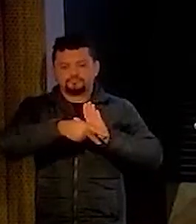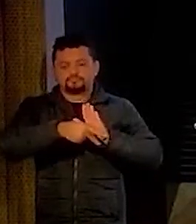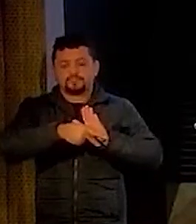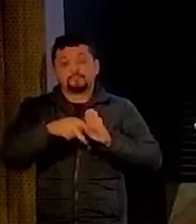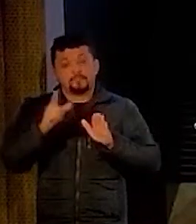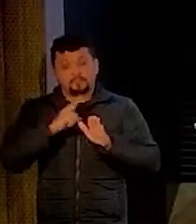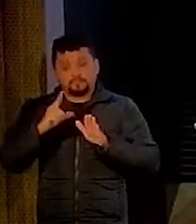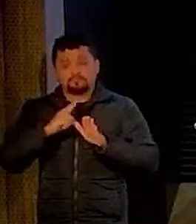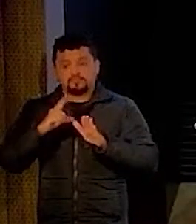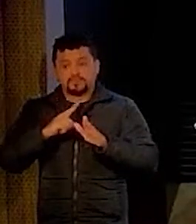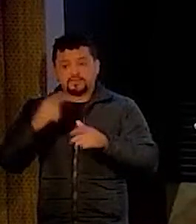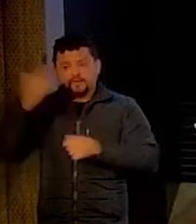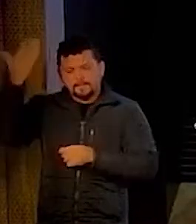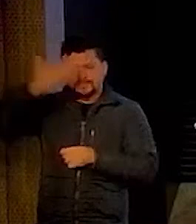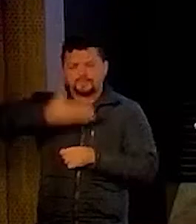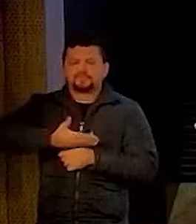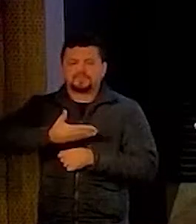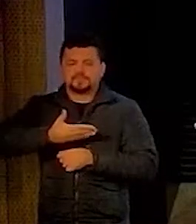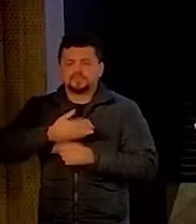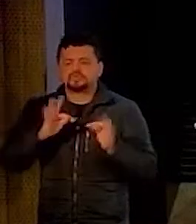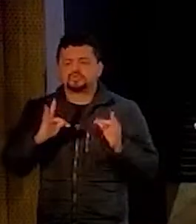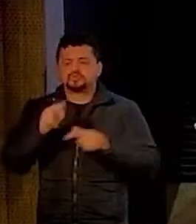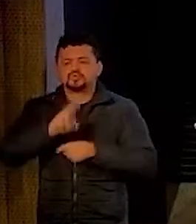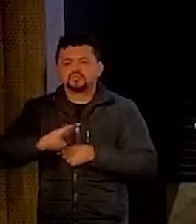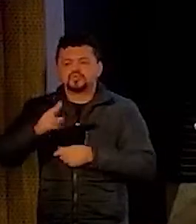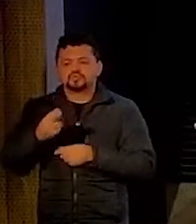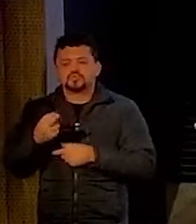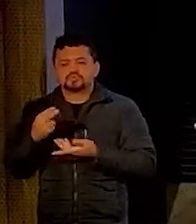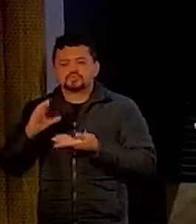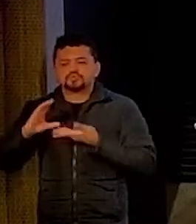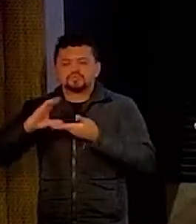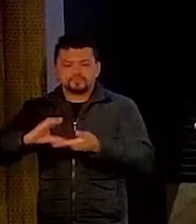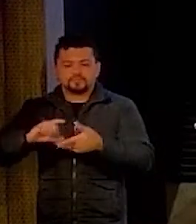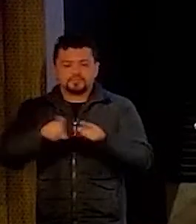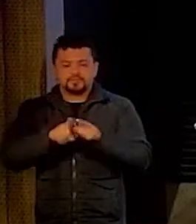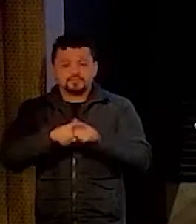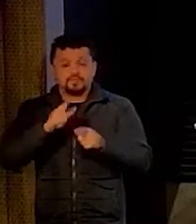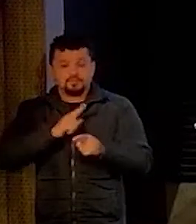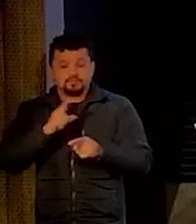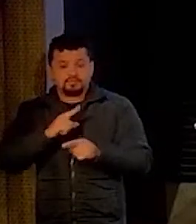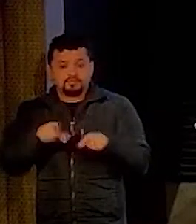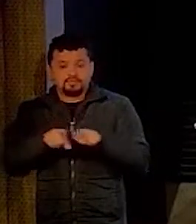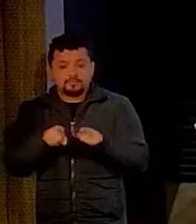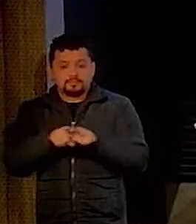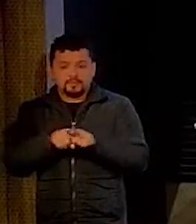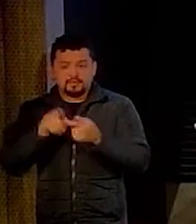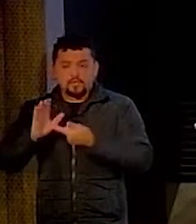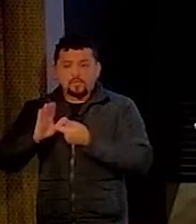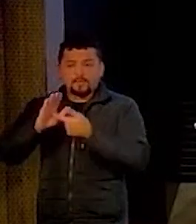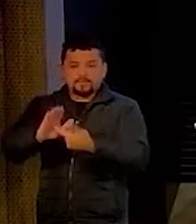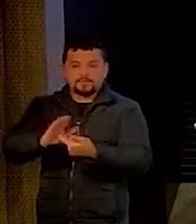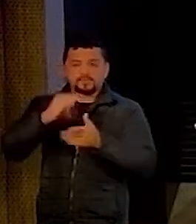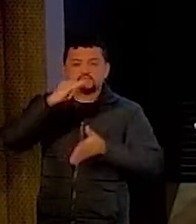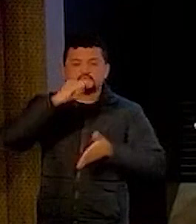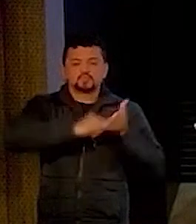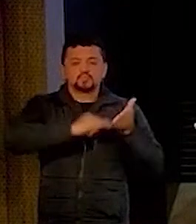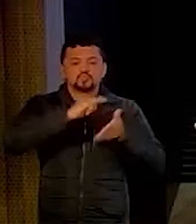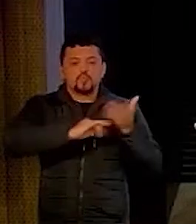presta conta nós fazemos uma gestão centralizada temos um balanço anual